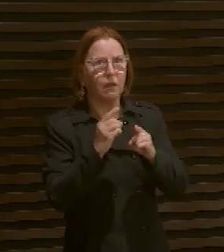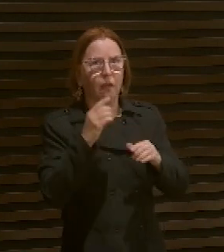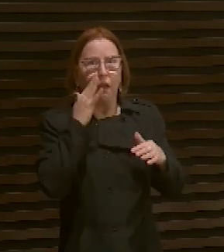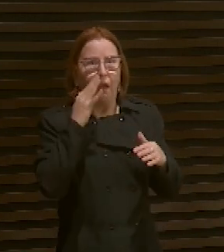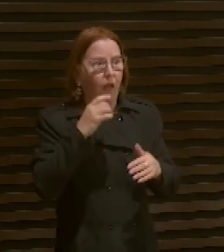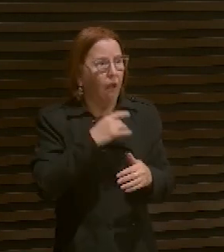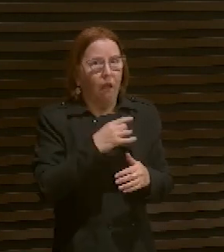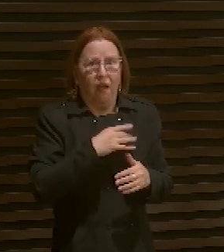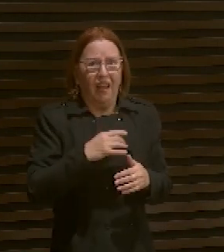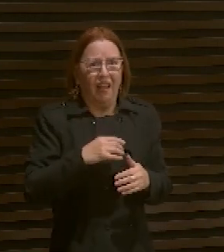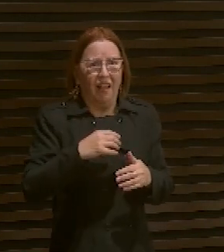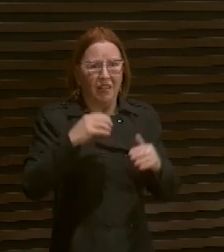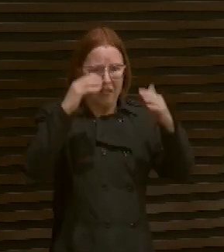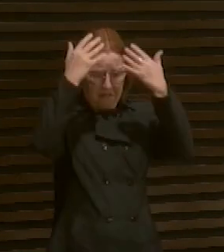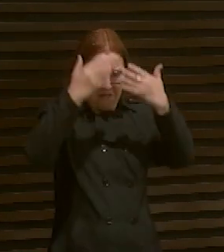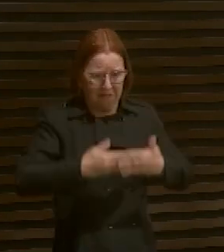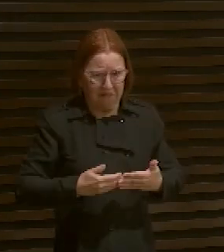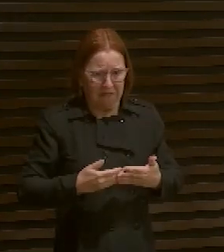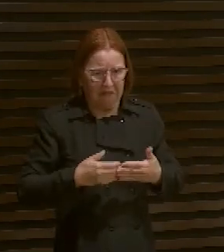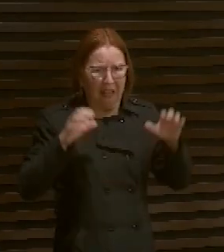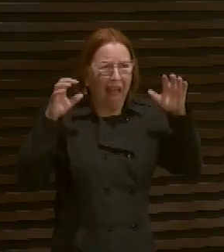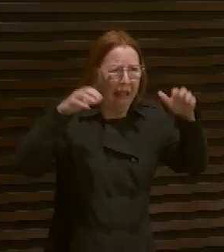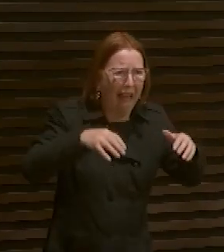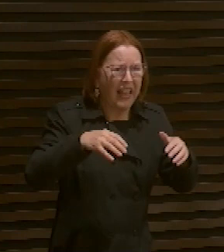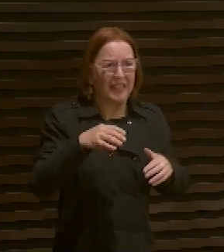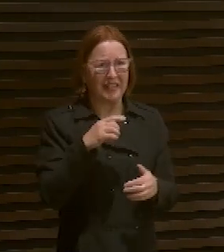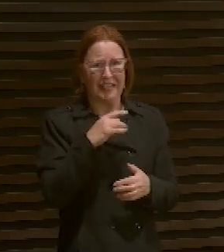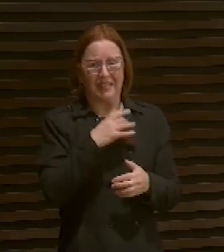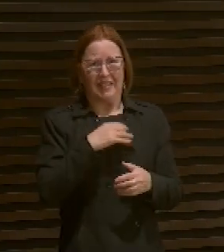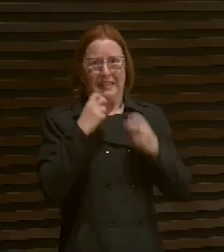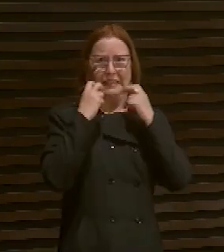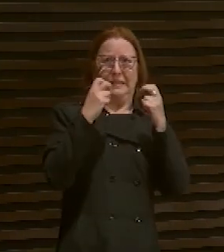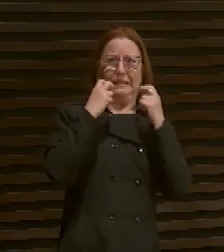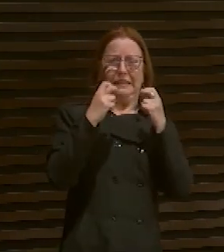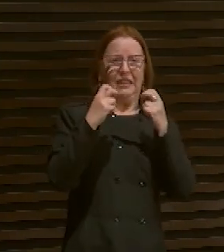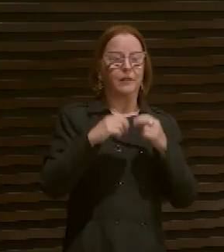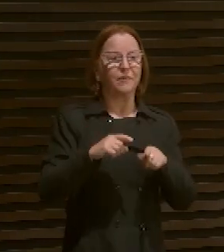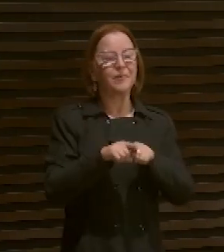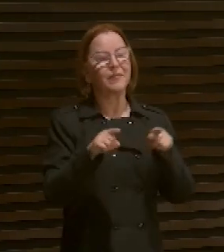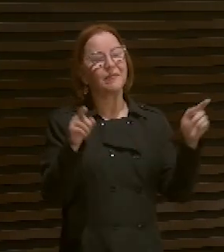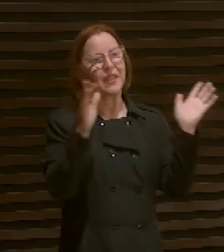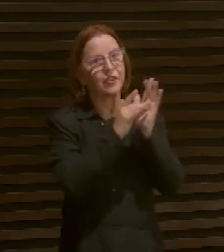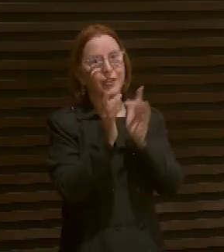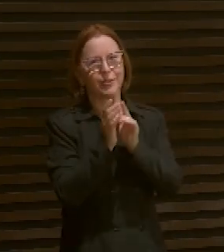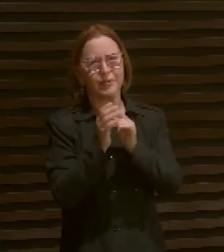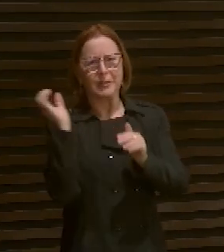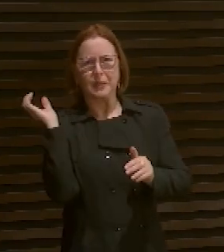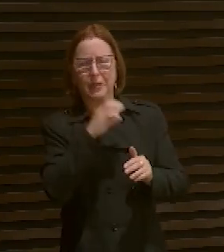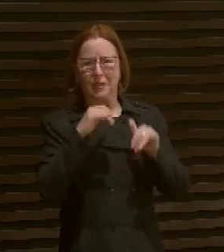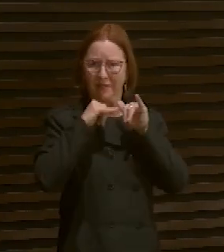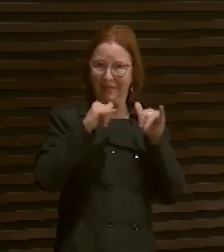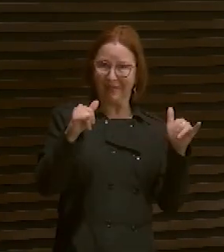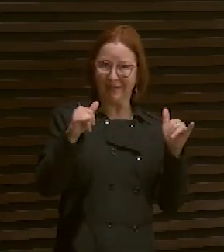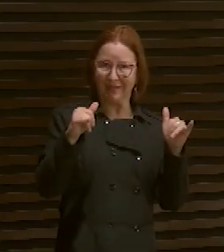fantasma! E tomados de medo, gritaram. Mas Jesus imediatamente lhes